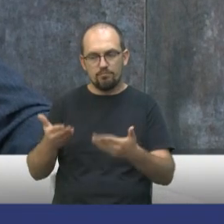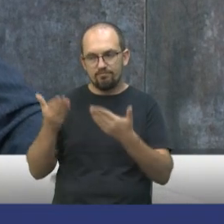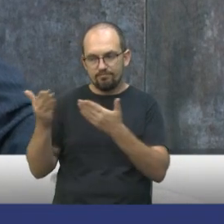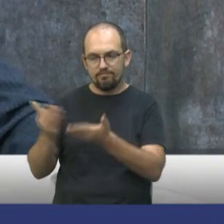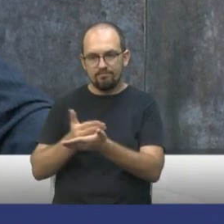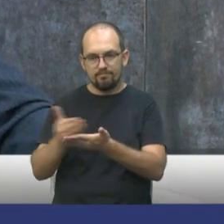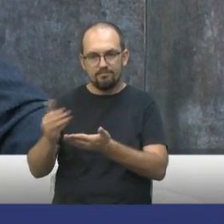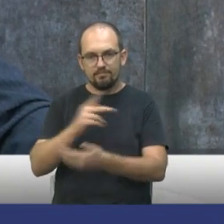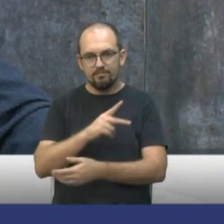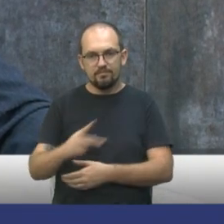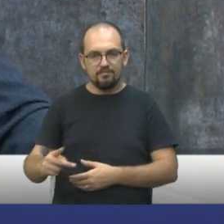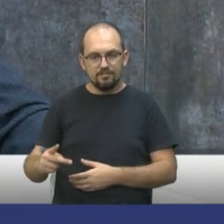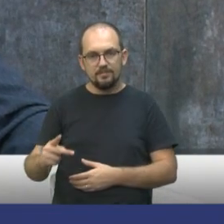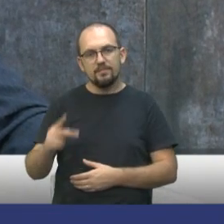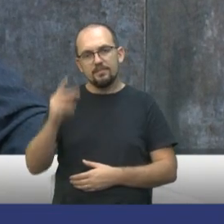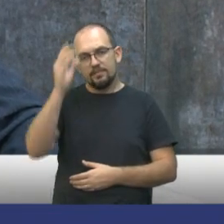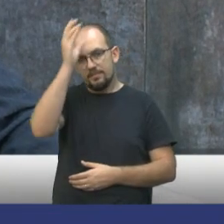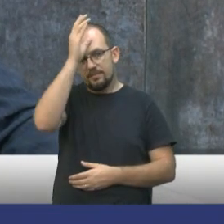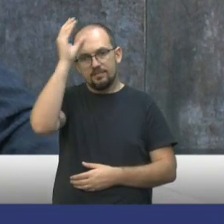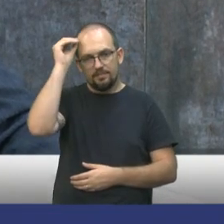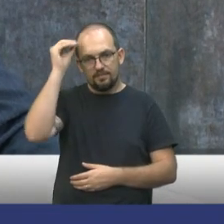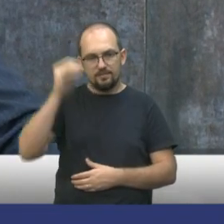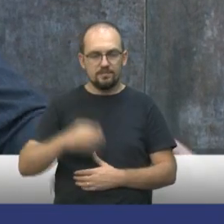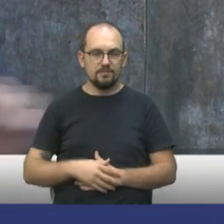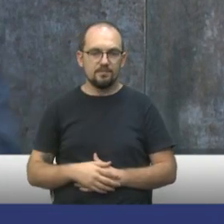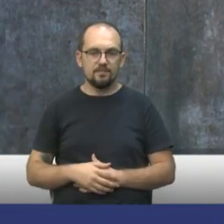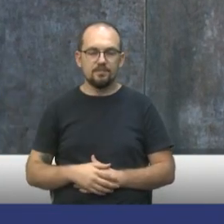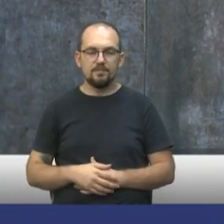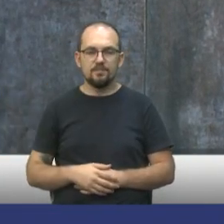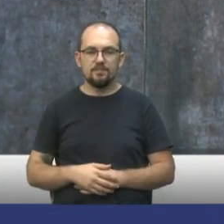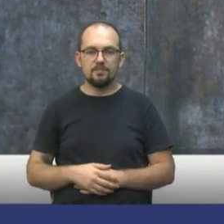ao presidente da sessão solene, vereador Marcos Brasil.